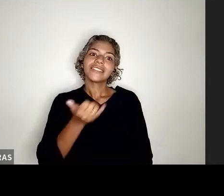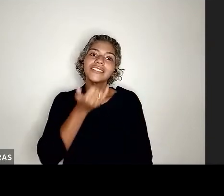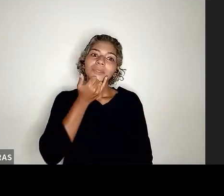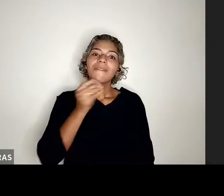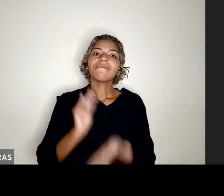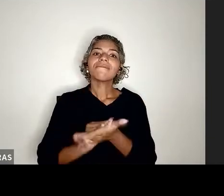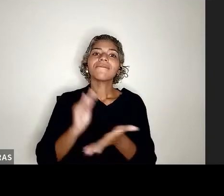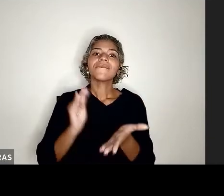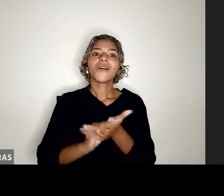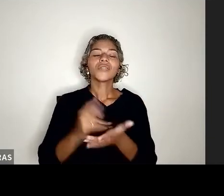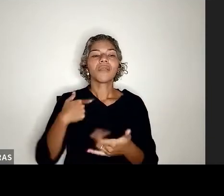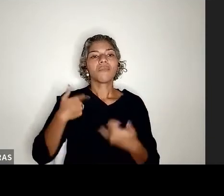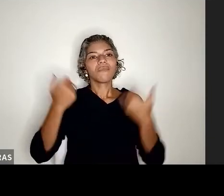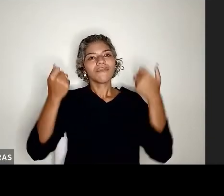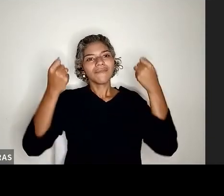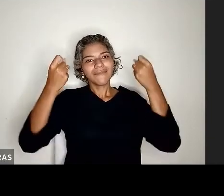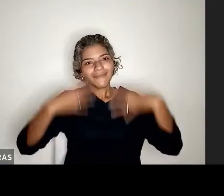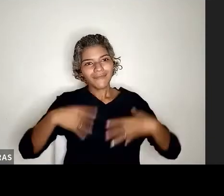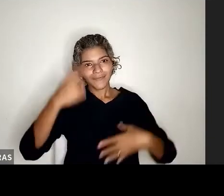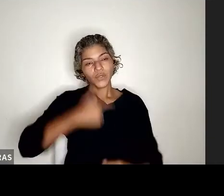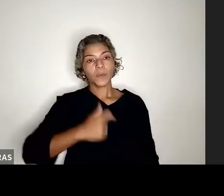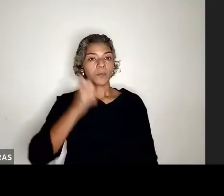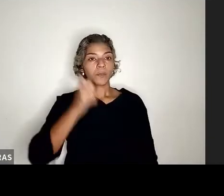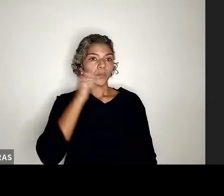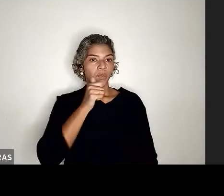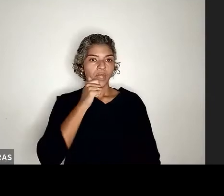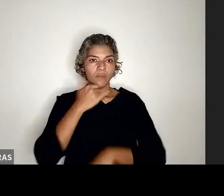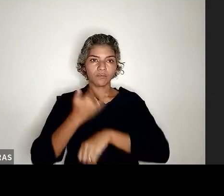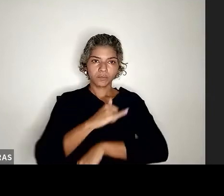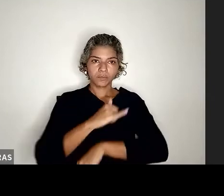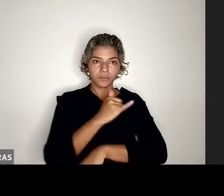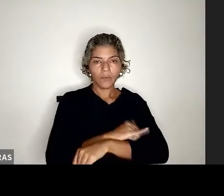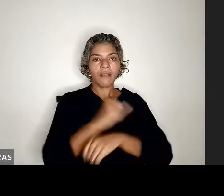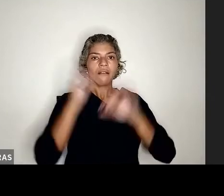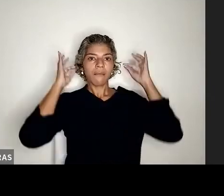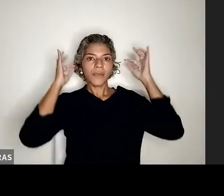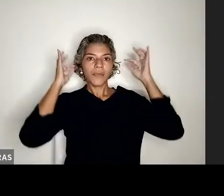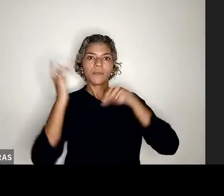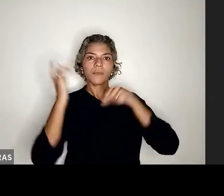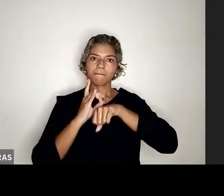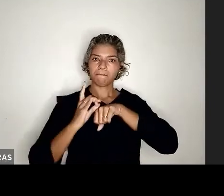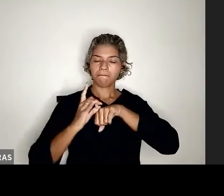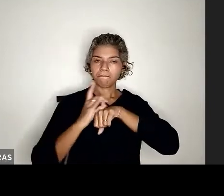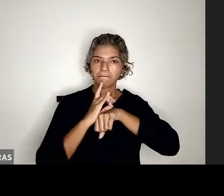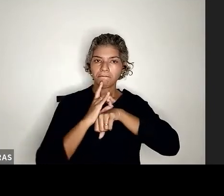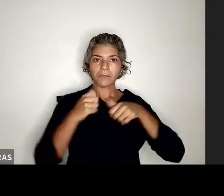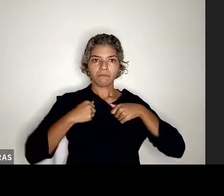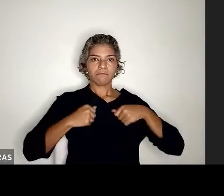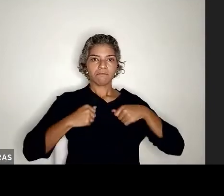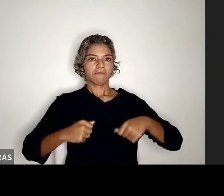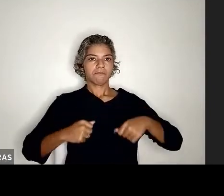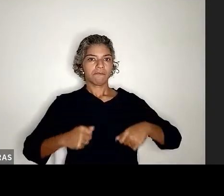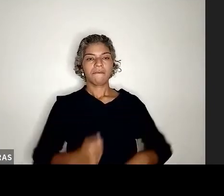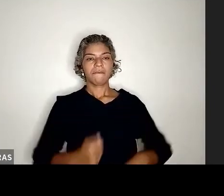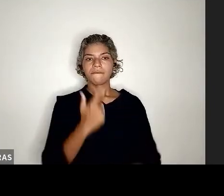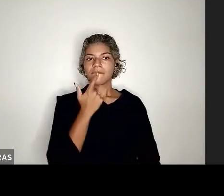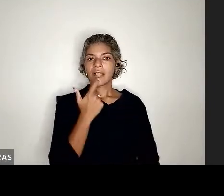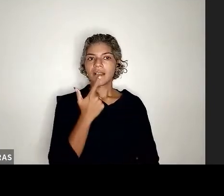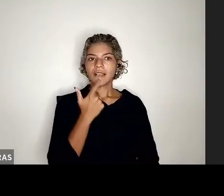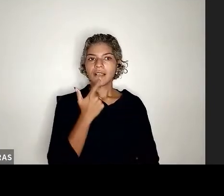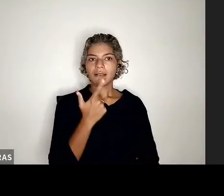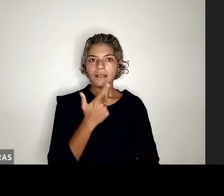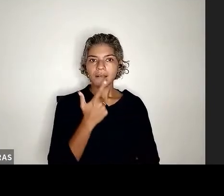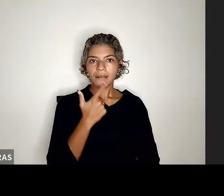Eu sou uma mulher gorda, meu cabelo é preto, estou com uma blusa vermelha e atrás de mim tem